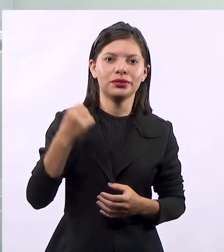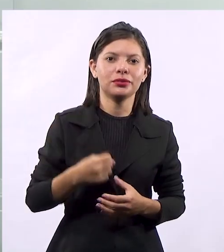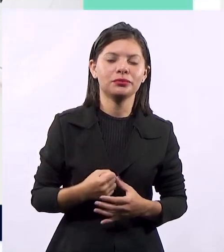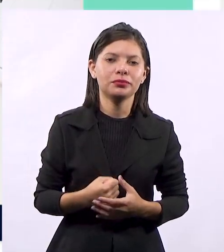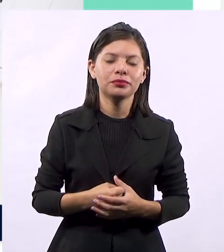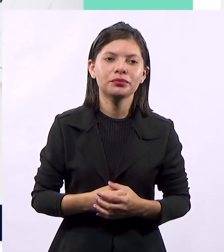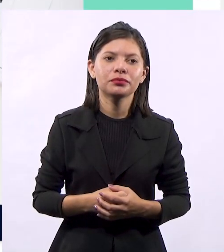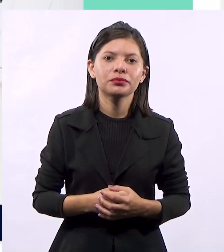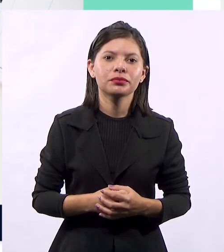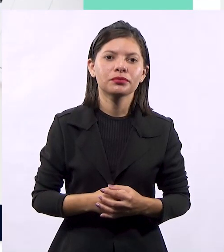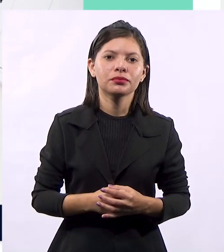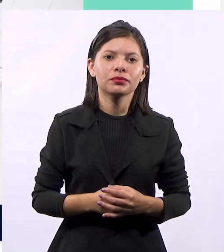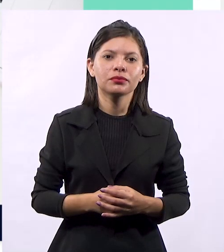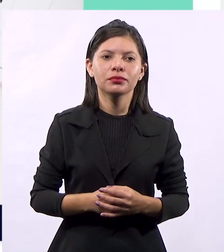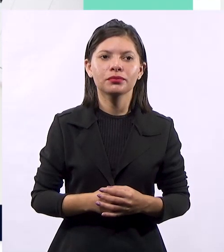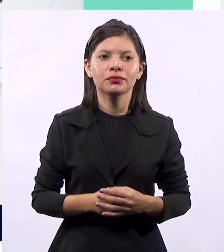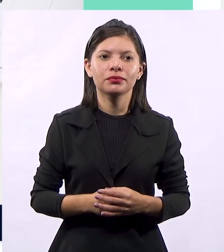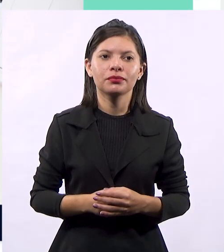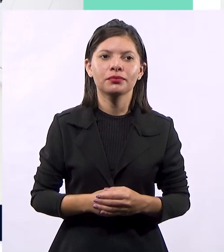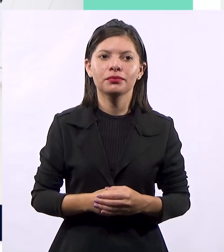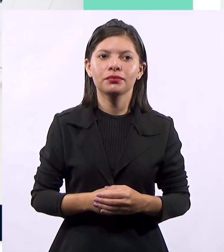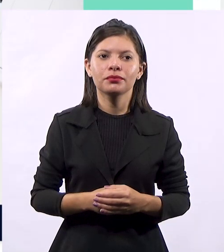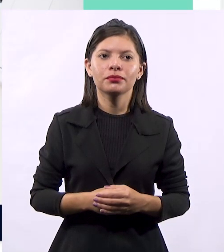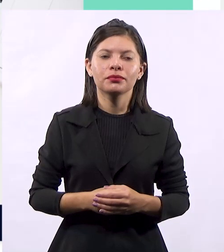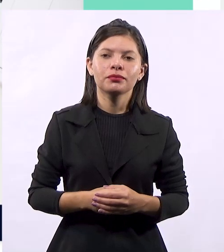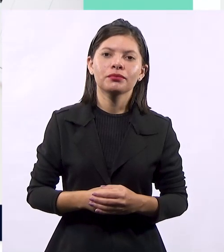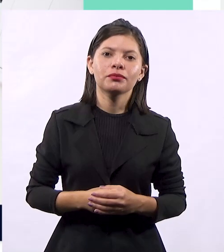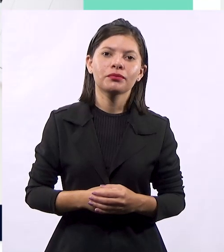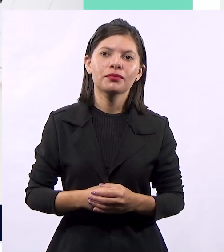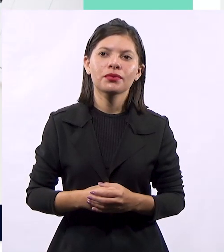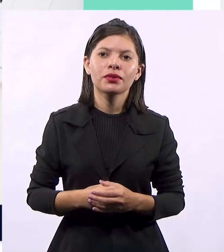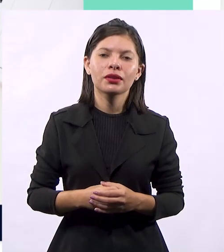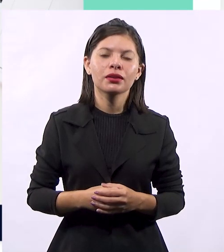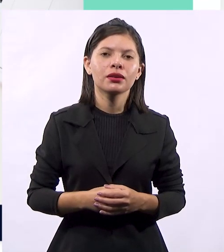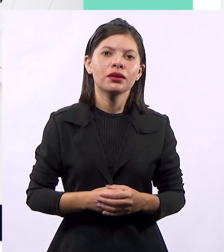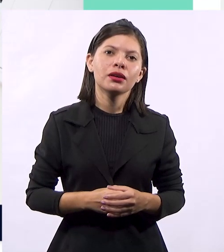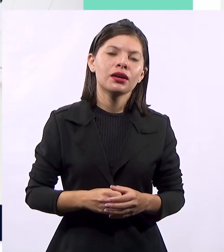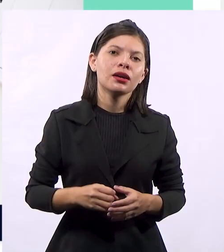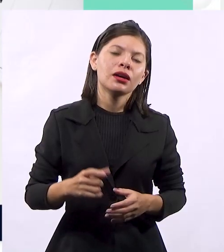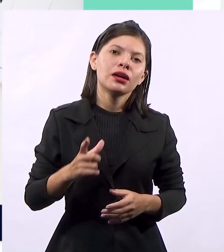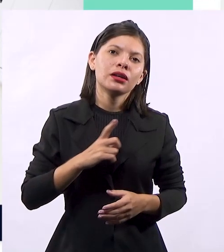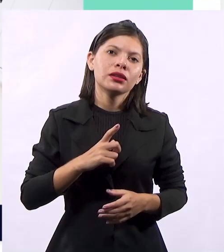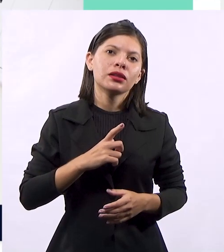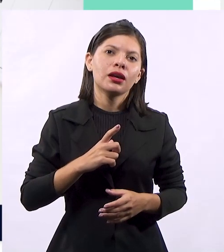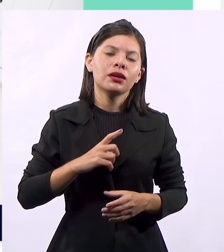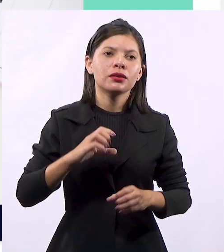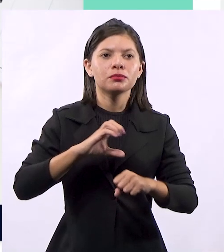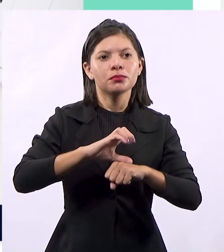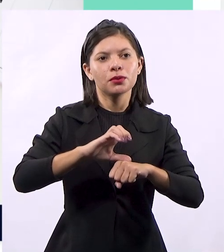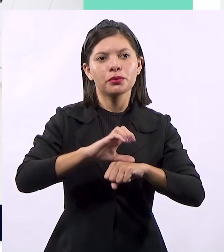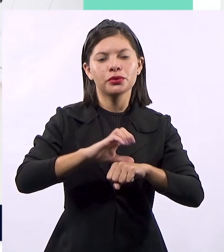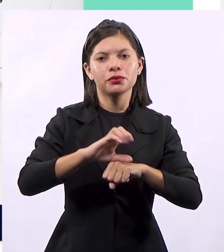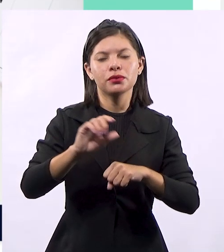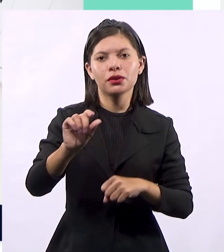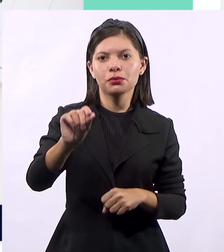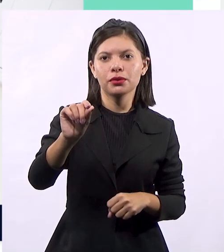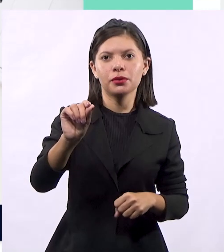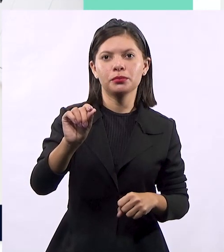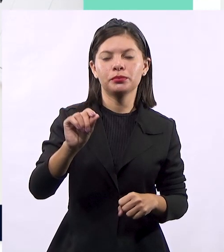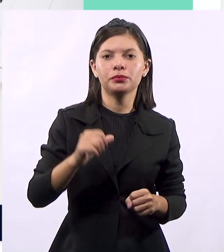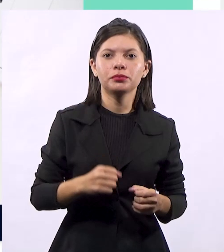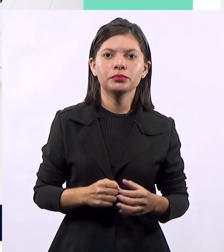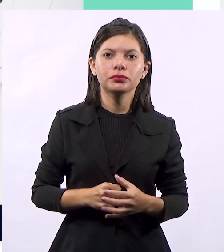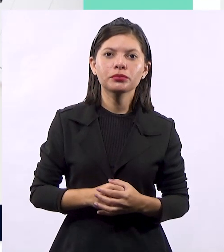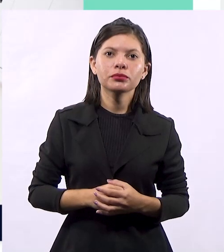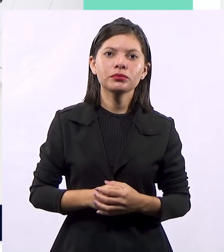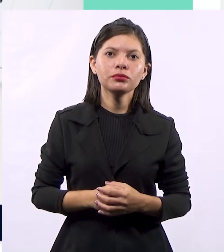comunidade. Bom, então a educação pode ser sinônimo de direito. Sim, a educação é direito. A